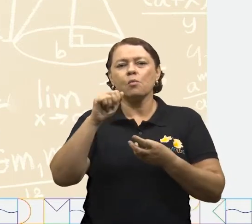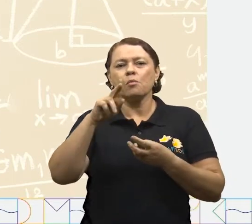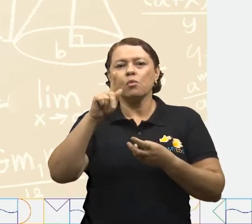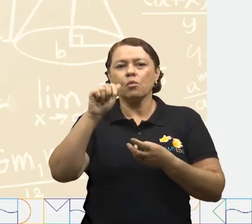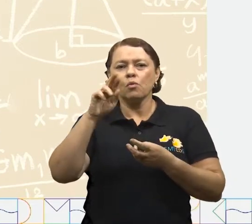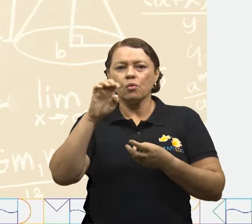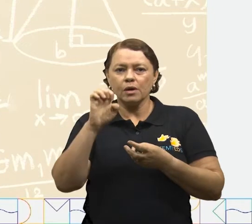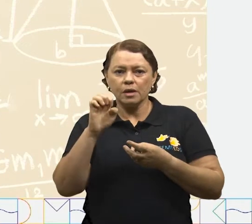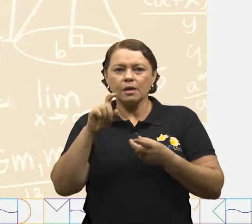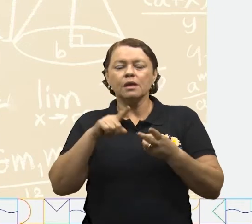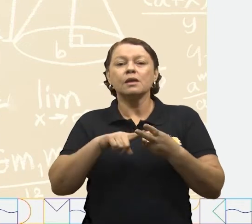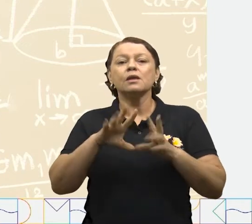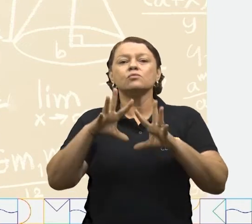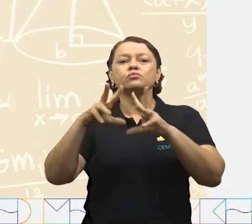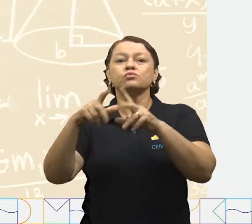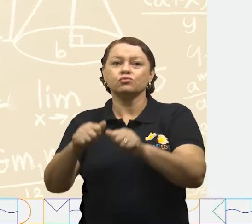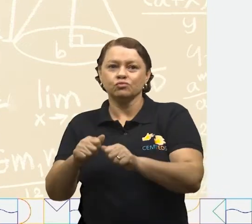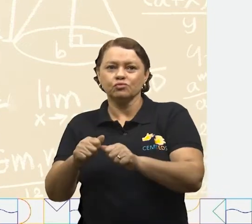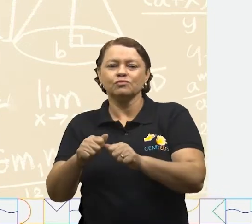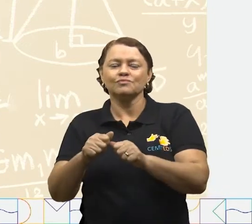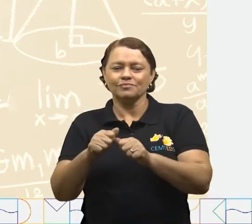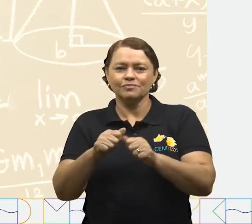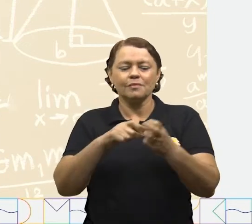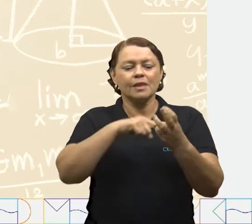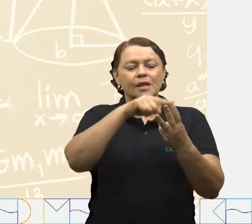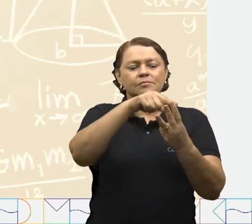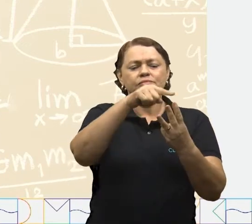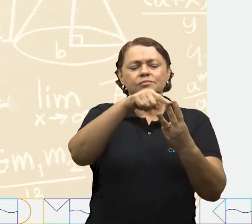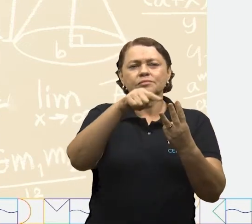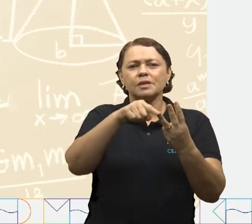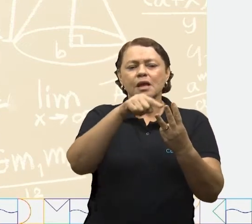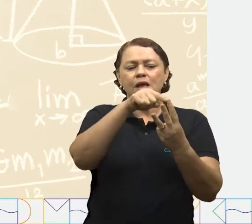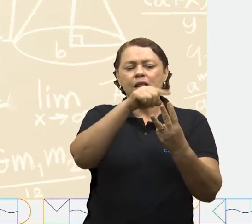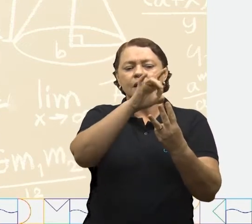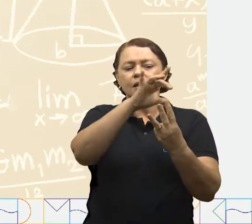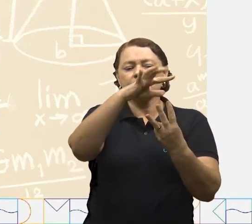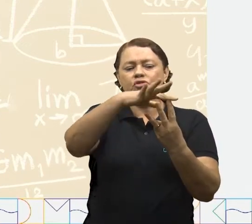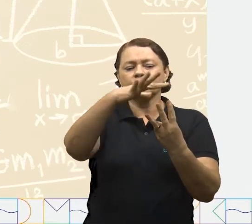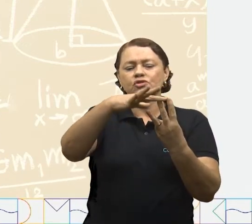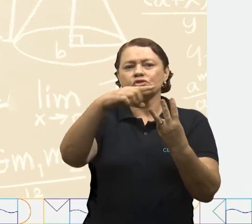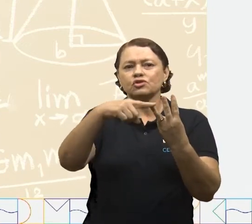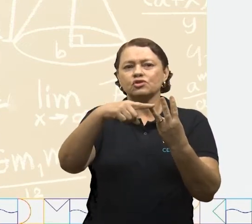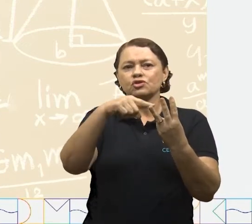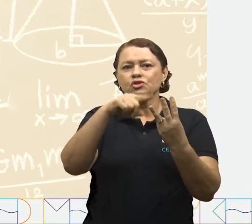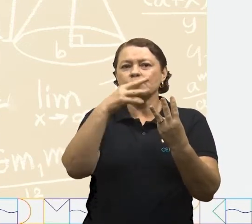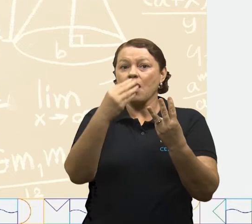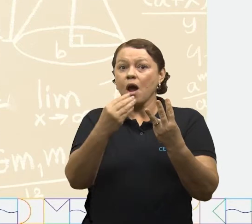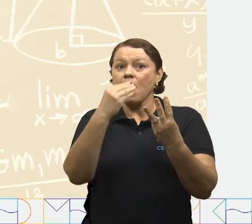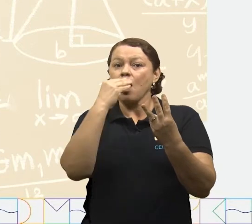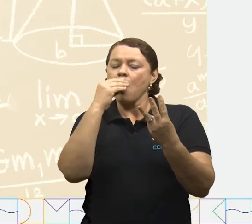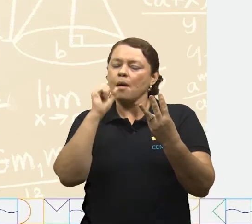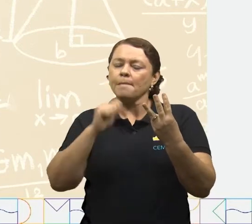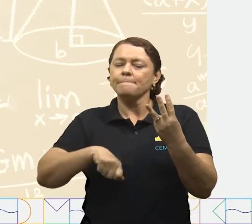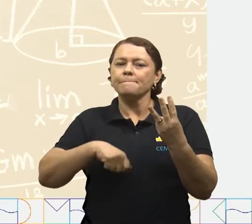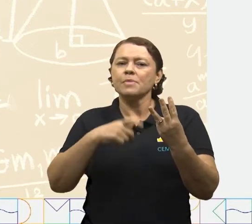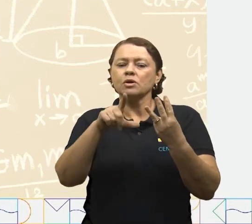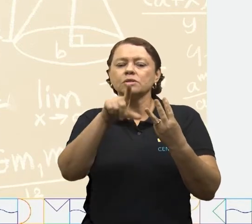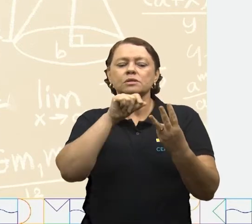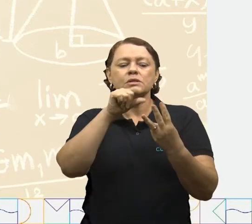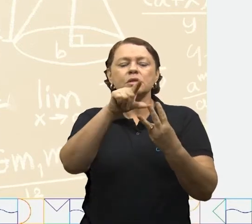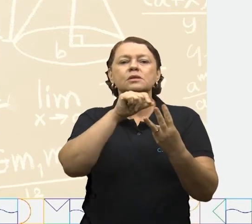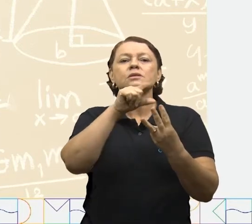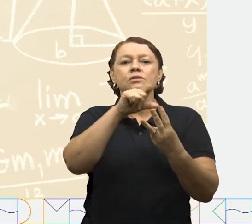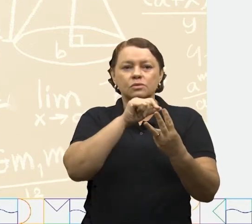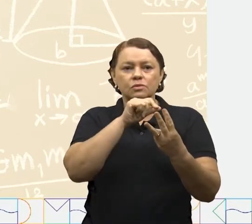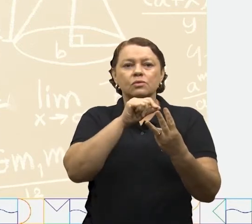é um x-tudo cada um dos sanduíches por sua vez pode ser escolhido com uma das opções